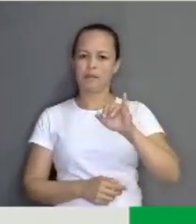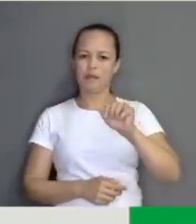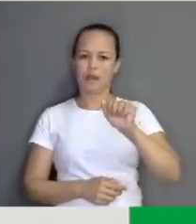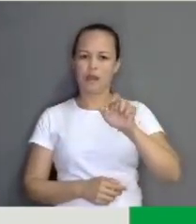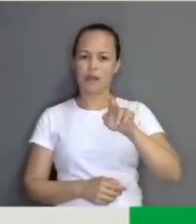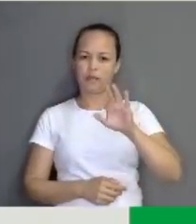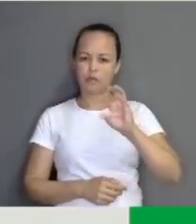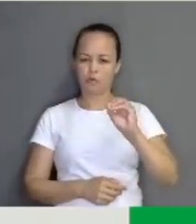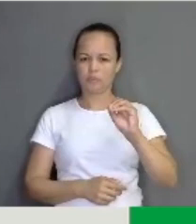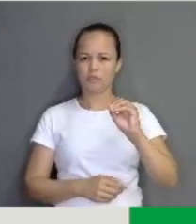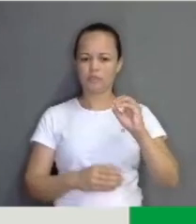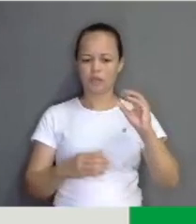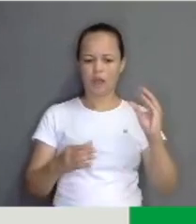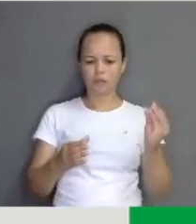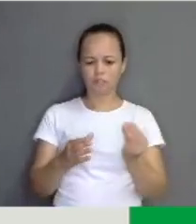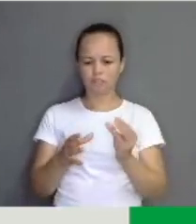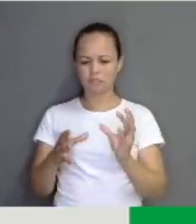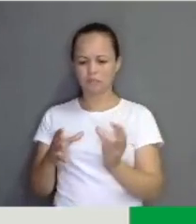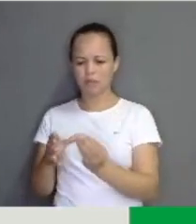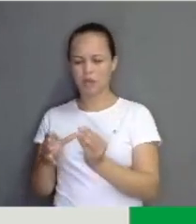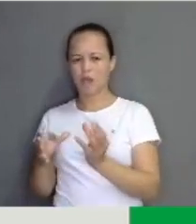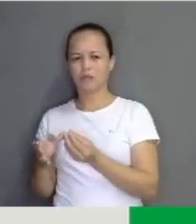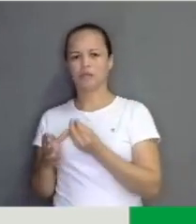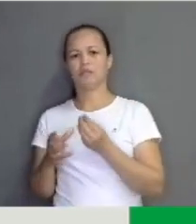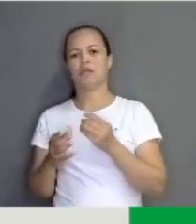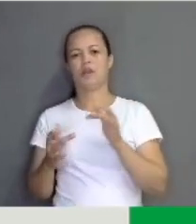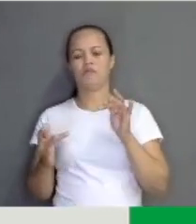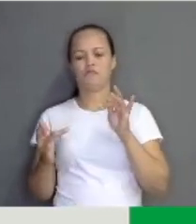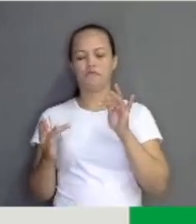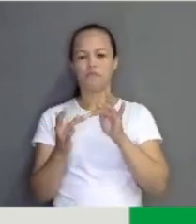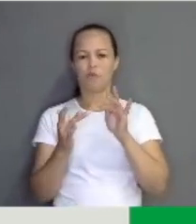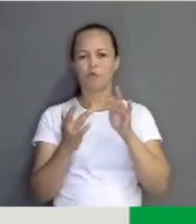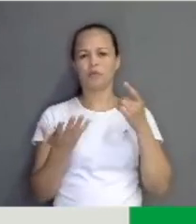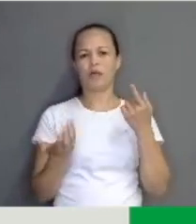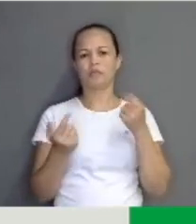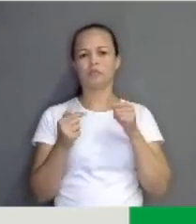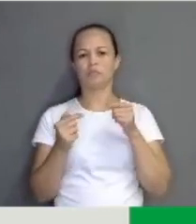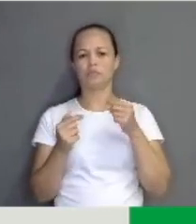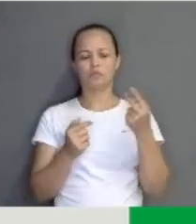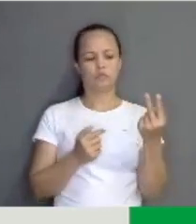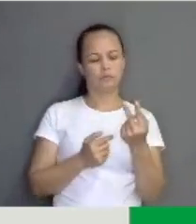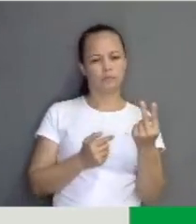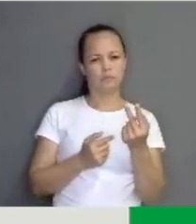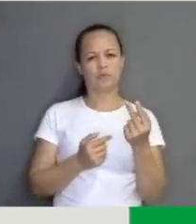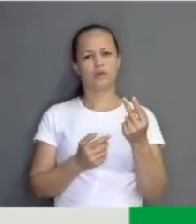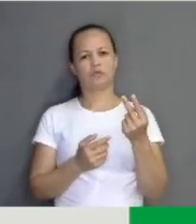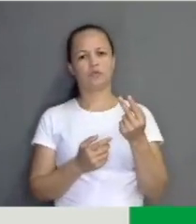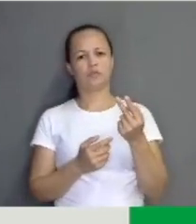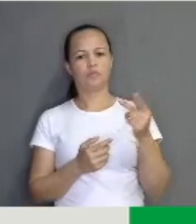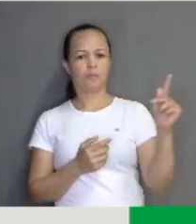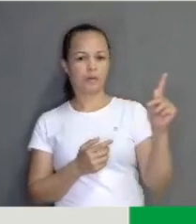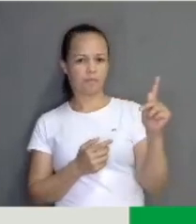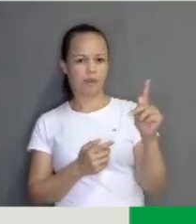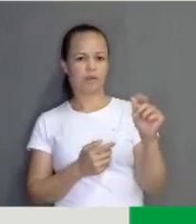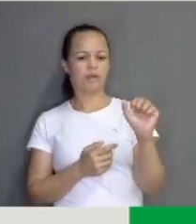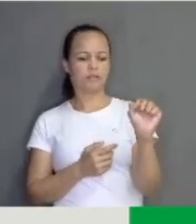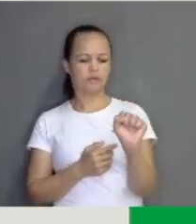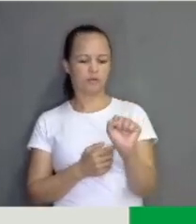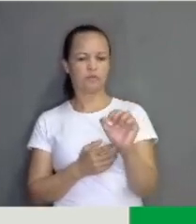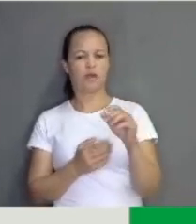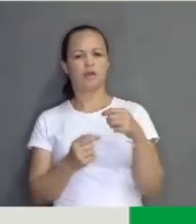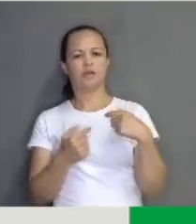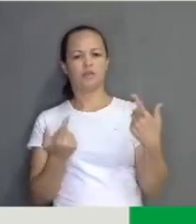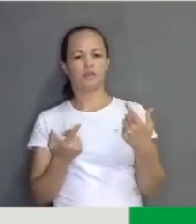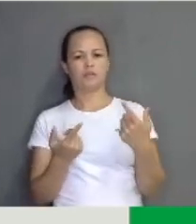se completam. As duas formas de contato social, tanto a primária como a secundária. Aí eu entro como exemplo